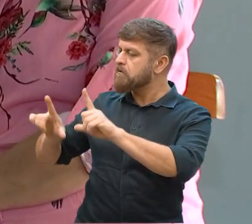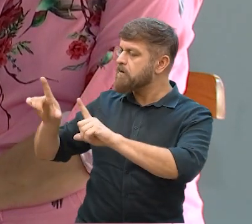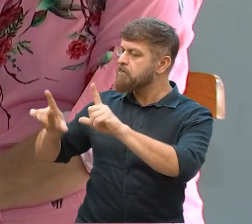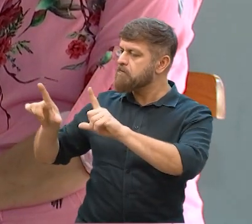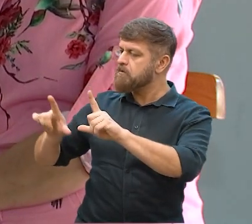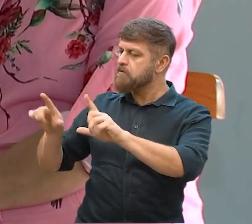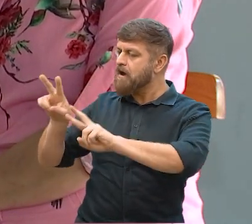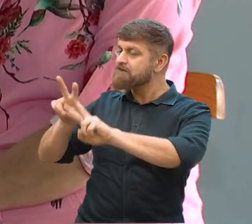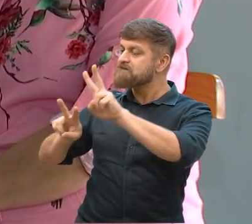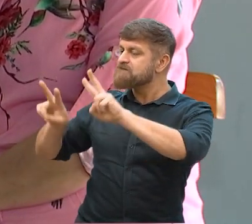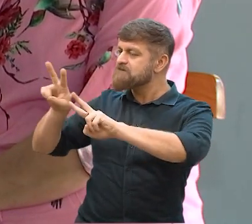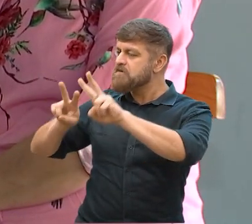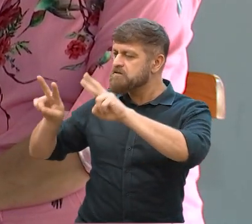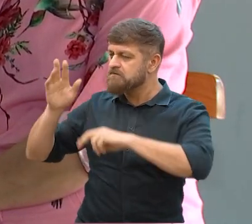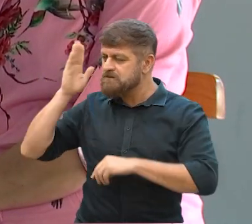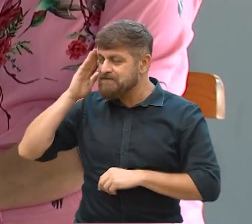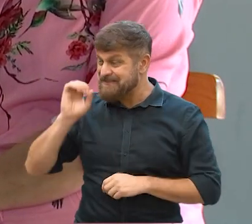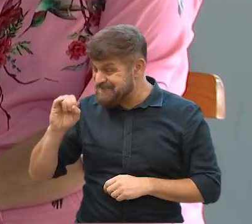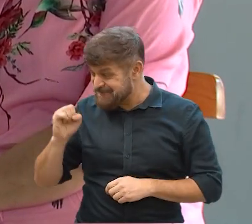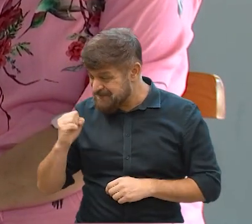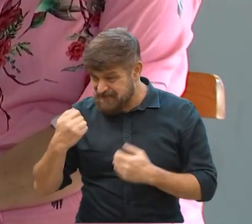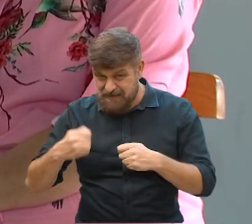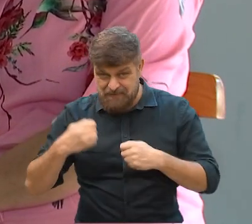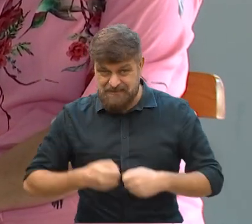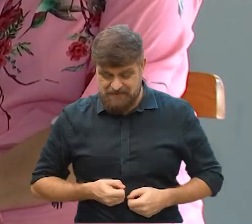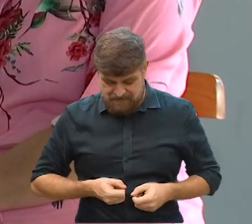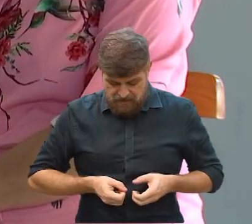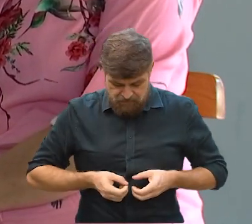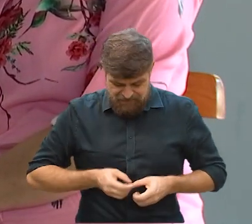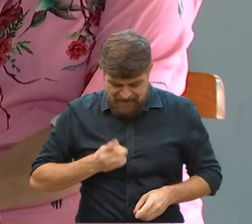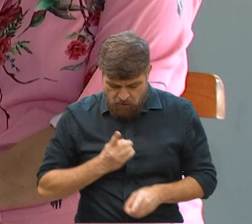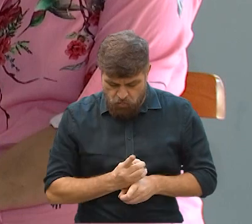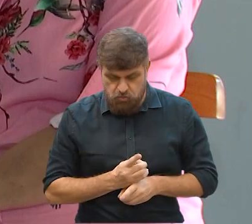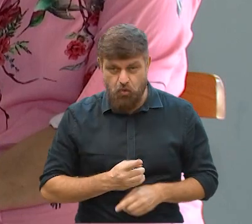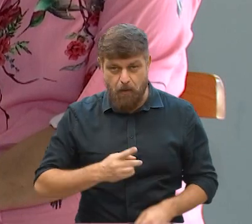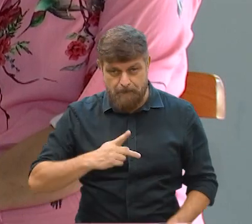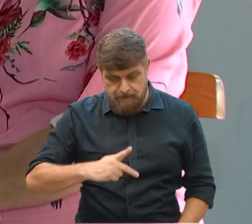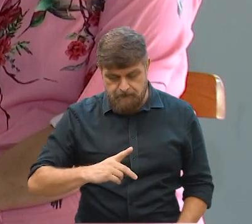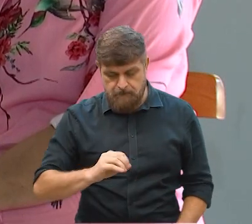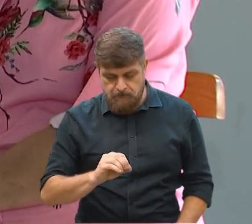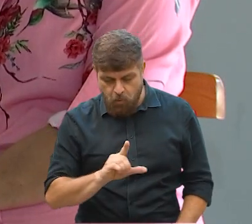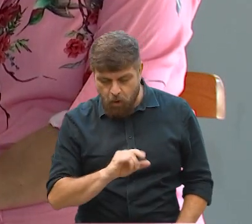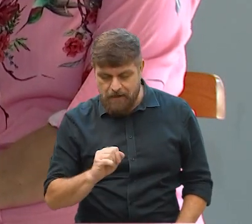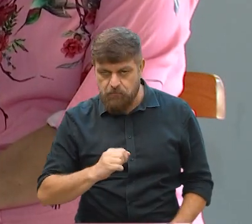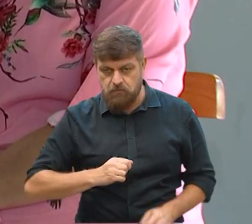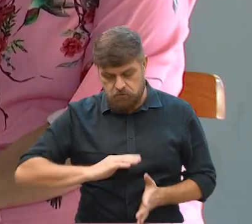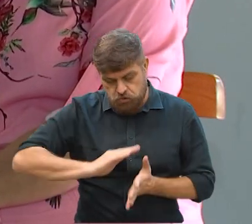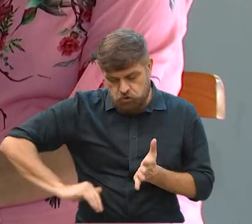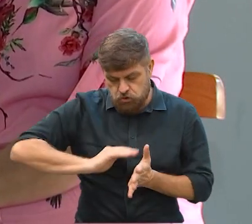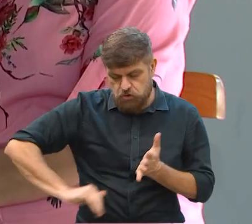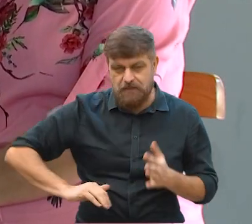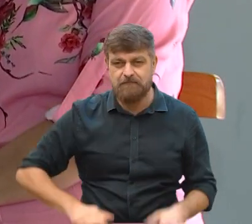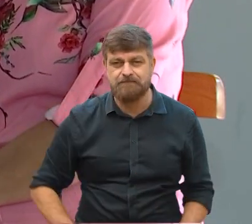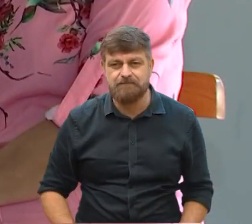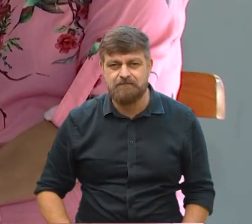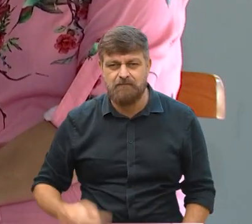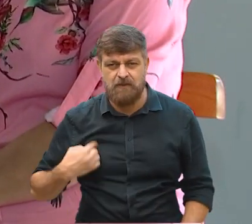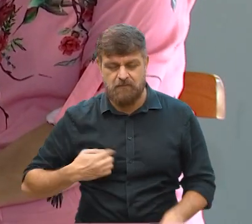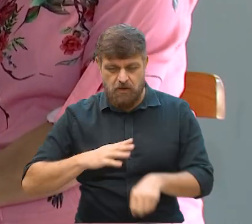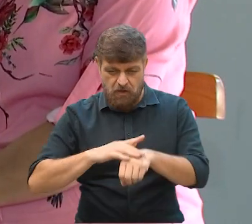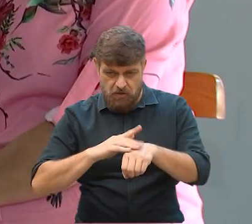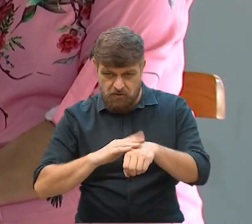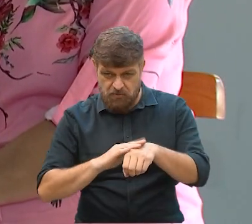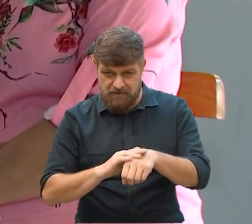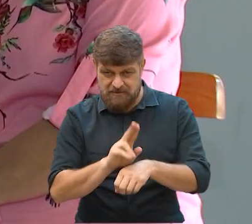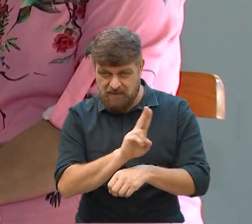precisão, mas também para poder fazer uma retirada de eventuais pólipos, caso haja necessidade. As doenças, só para a gente